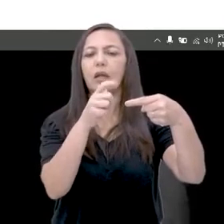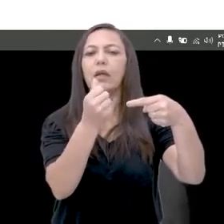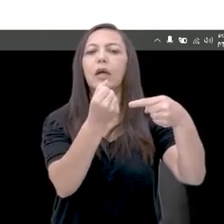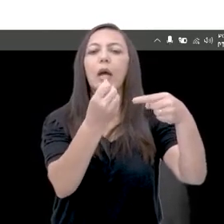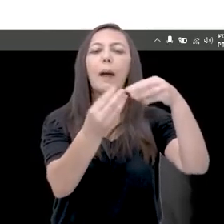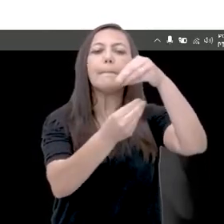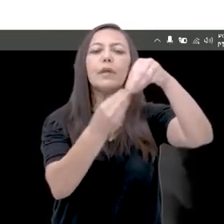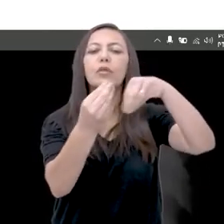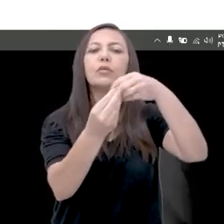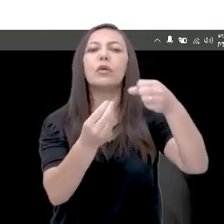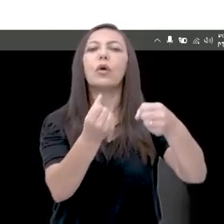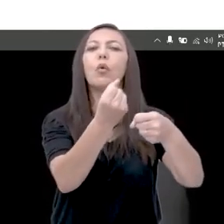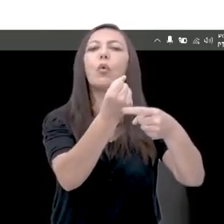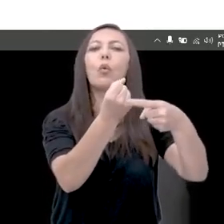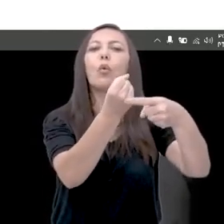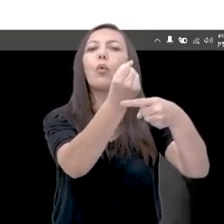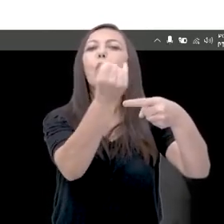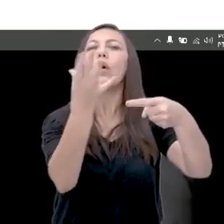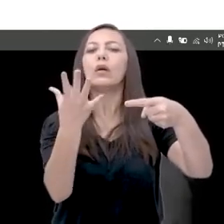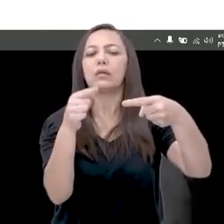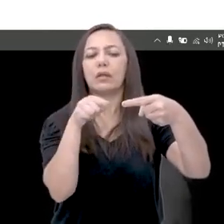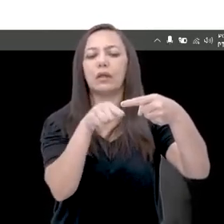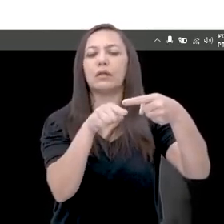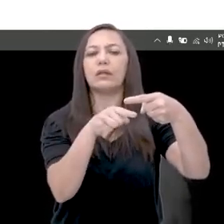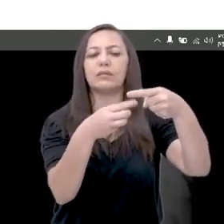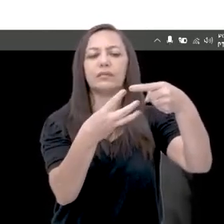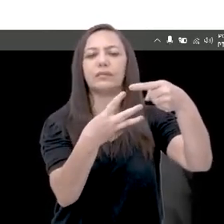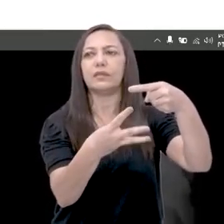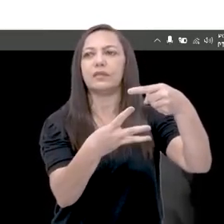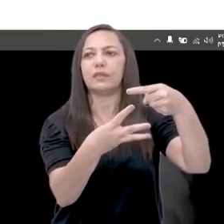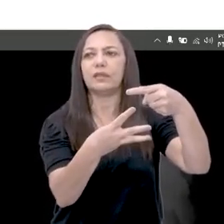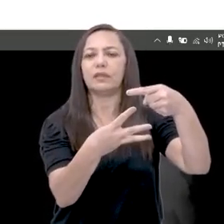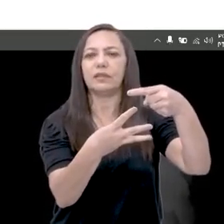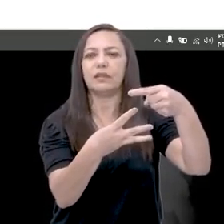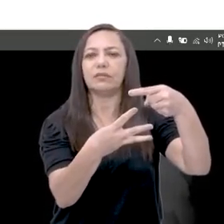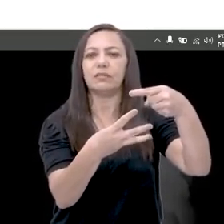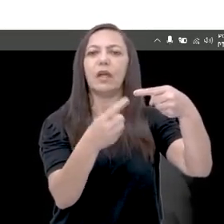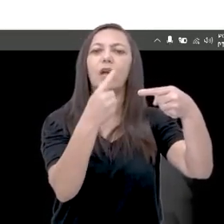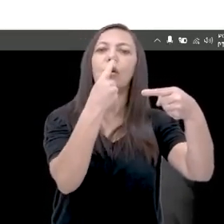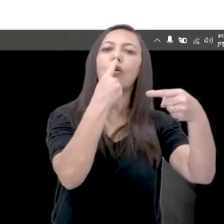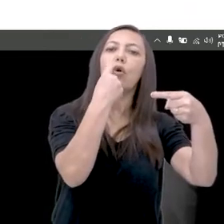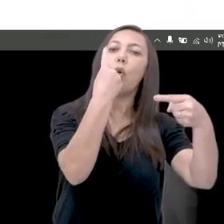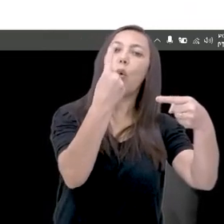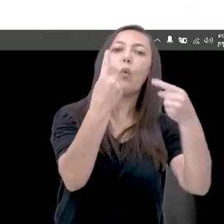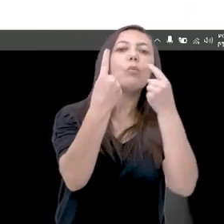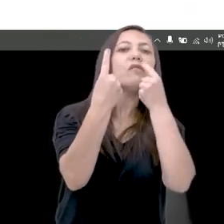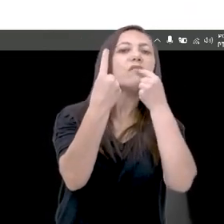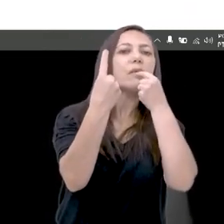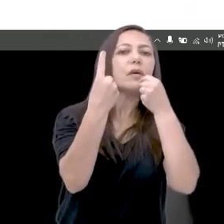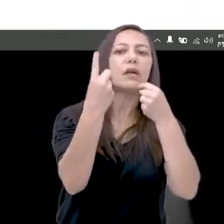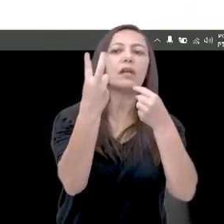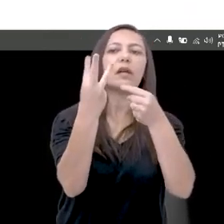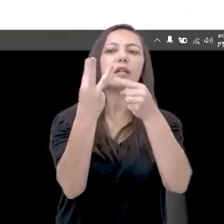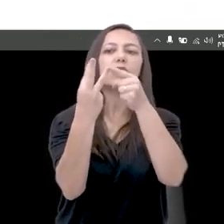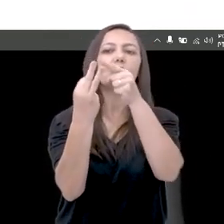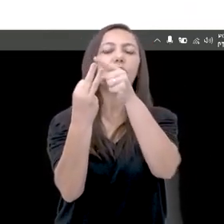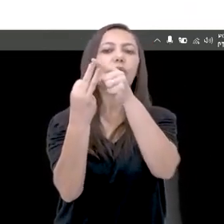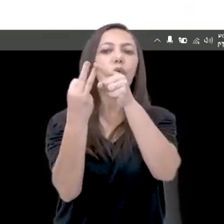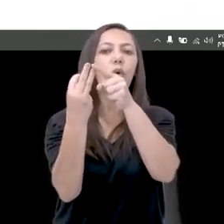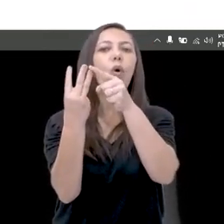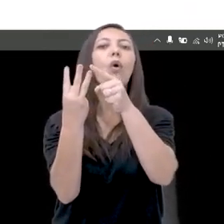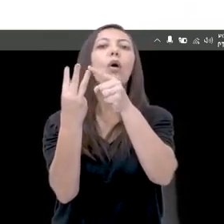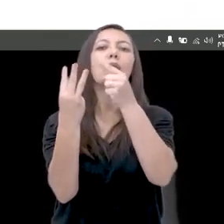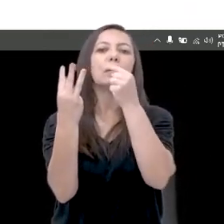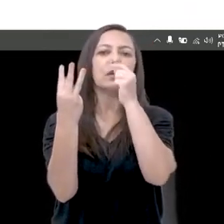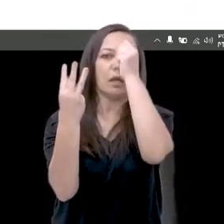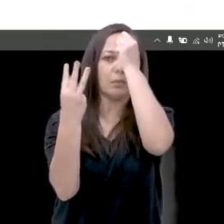partes. Então, 2 está para 3, ou a fração vai ser